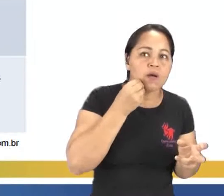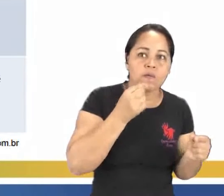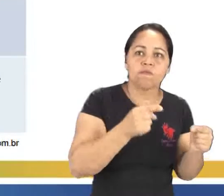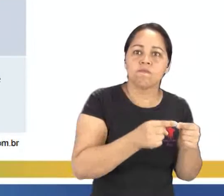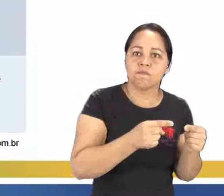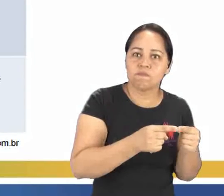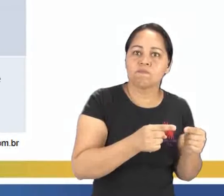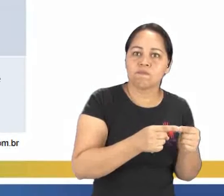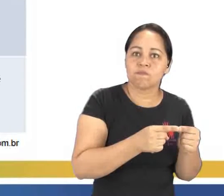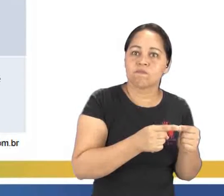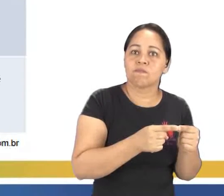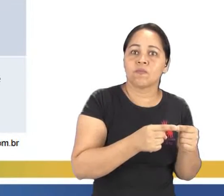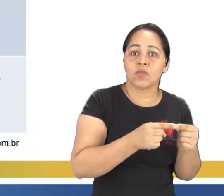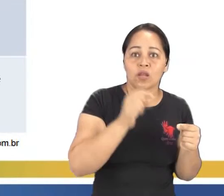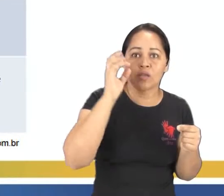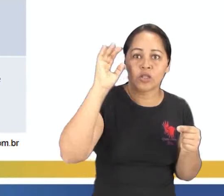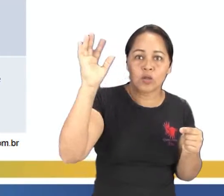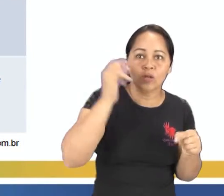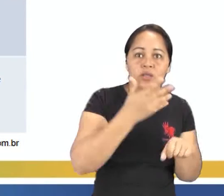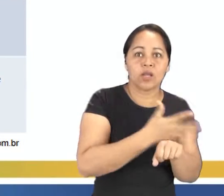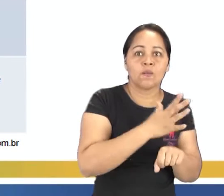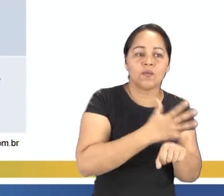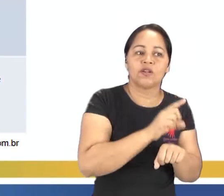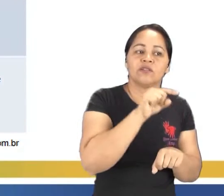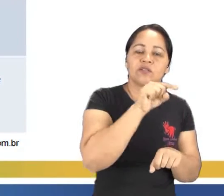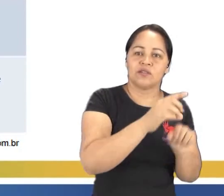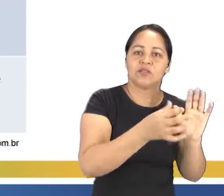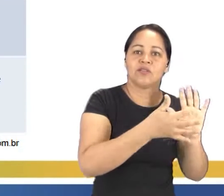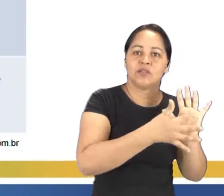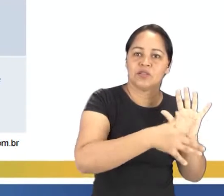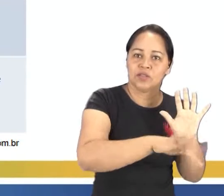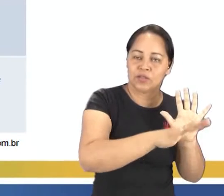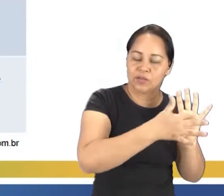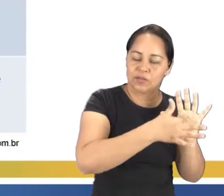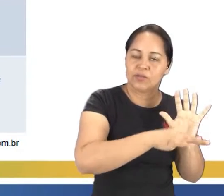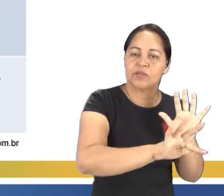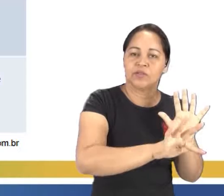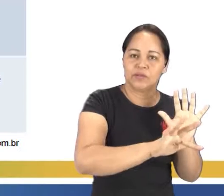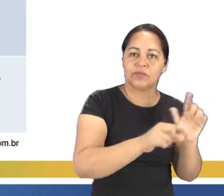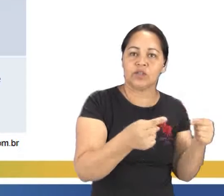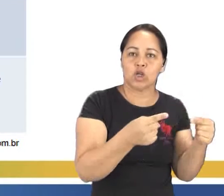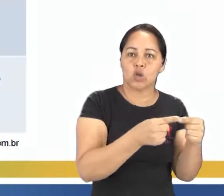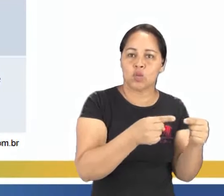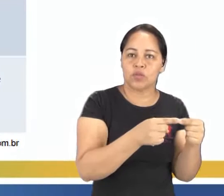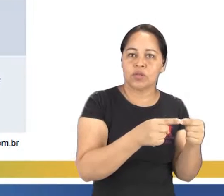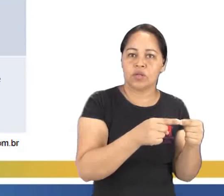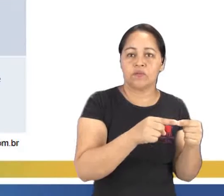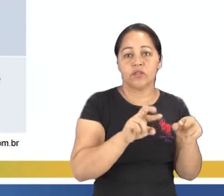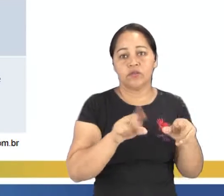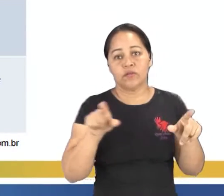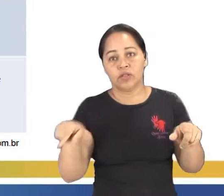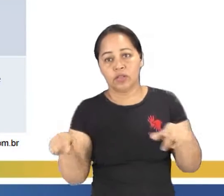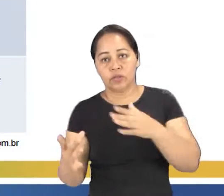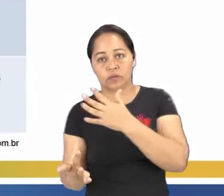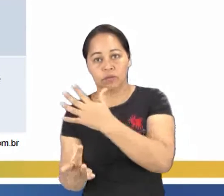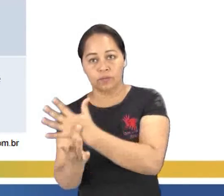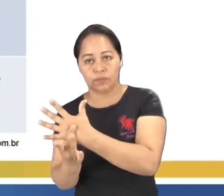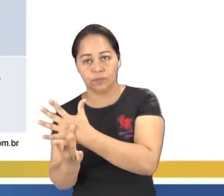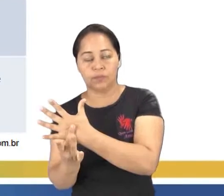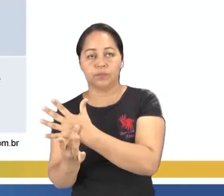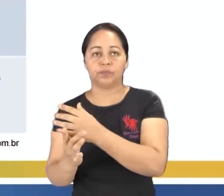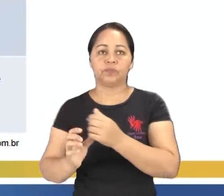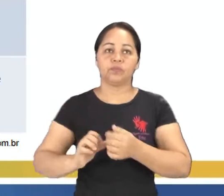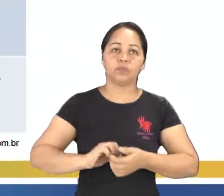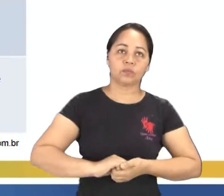e o método científico tem tanto valor nessa teoria, nessa linguagem literária. Como